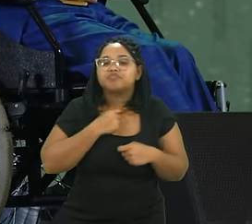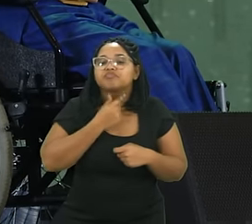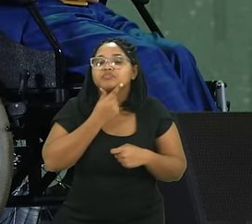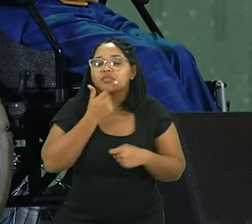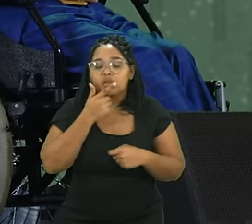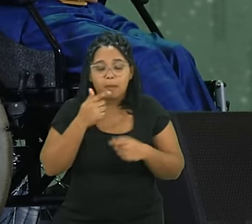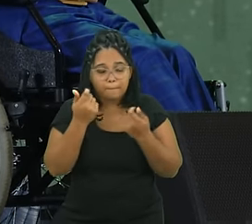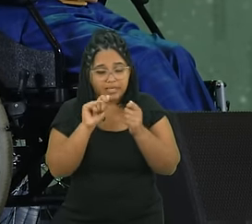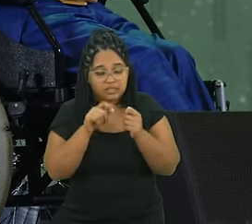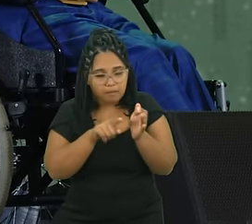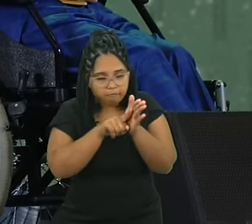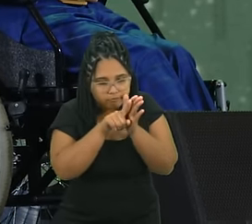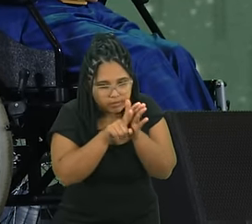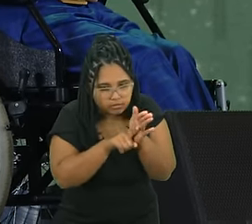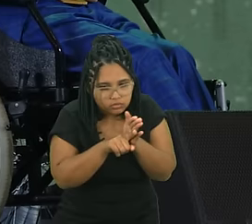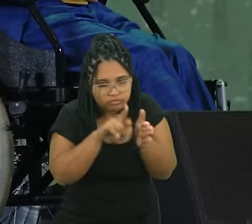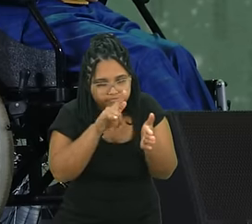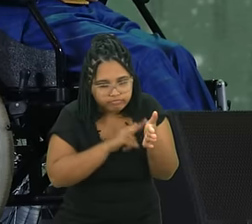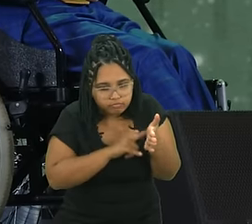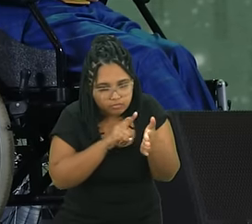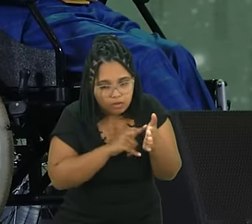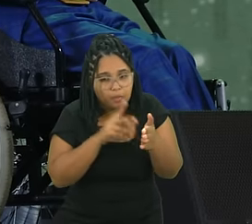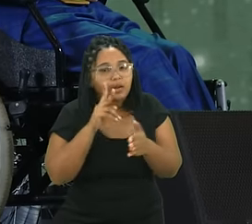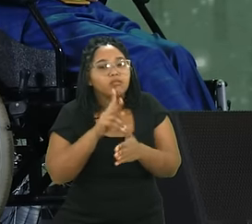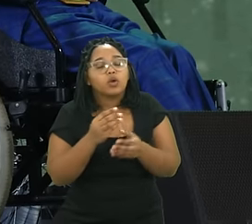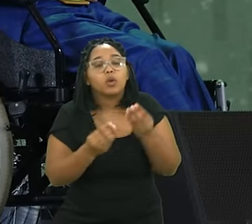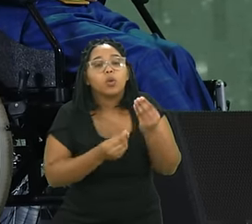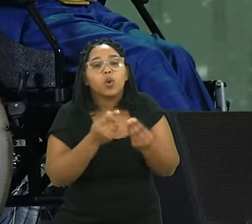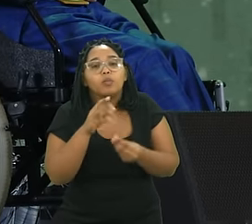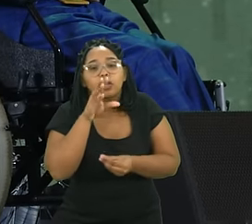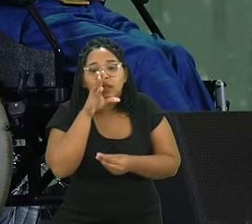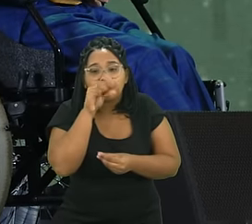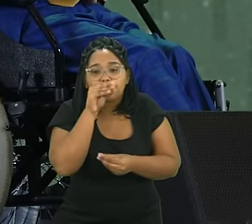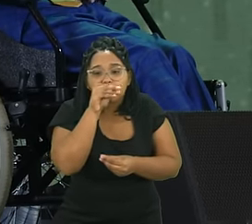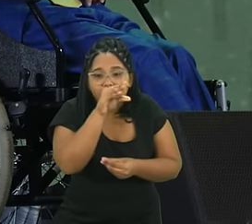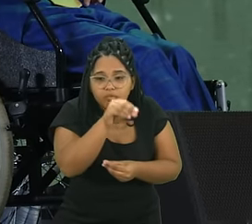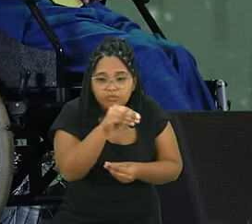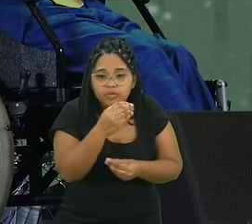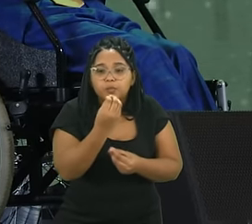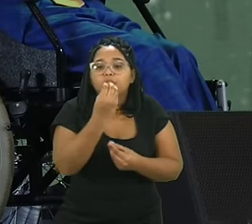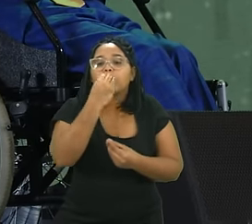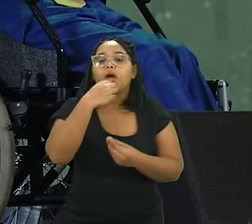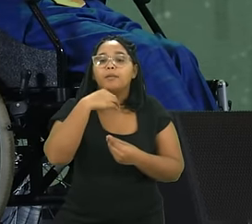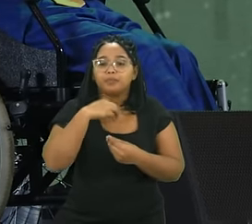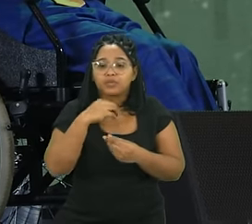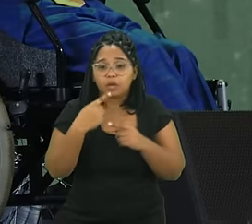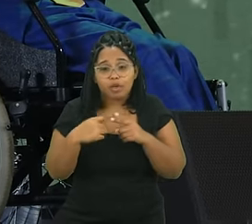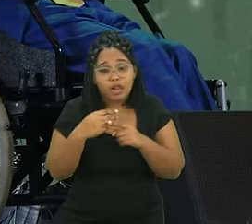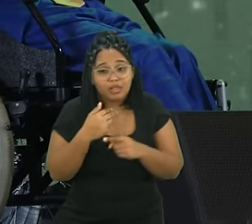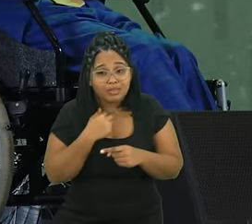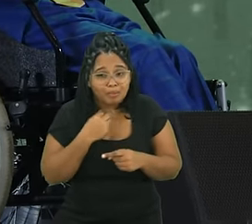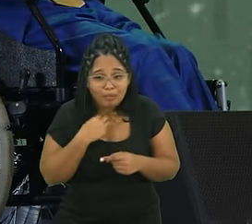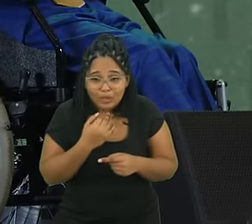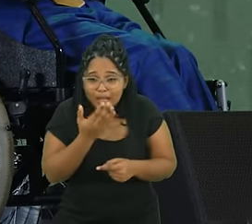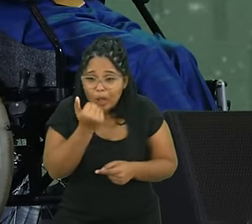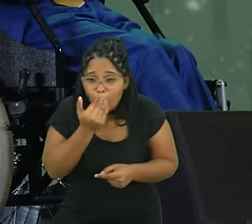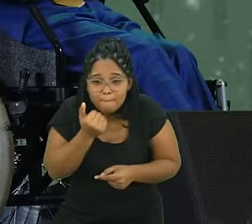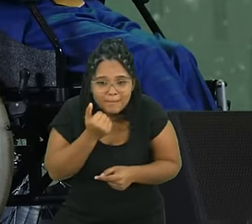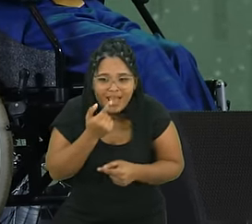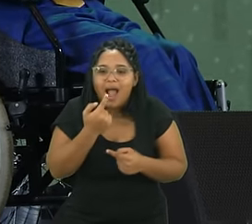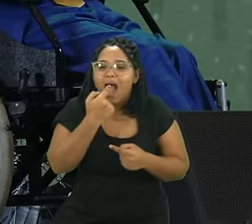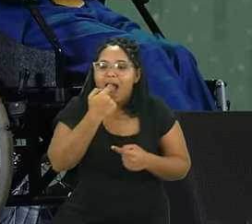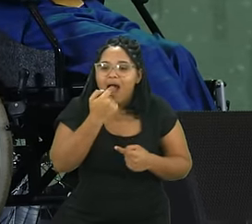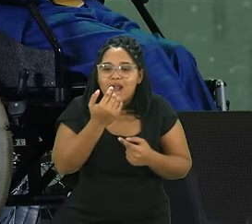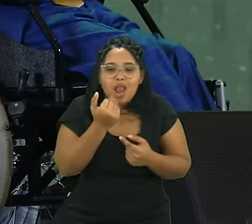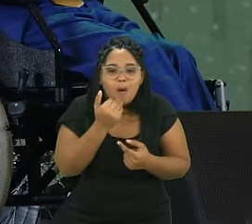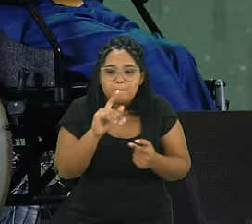deglutorama para examinar como que está a deglutição dele, porque ele não vai mais se alimentar pela boca, ele não vai fazer mais isso. Então nós temos